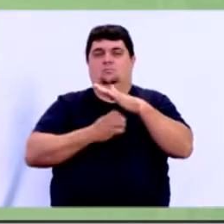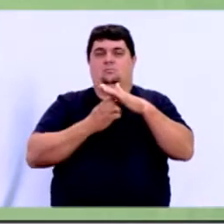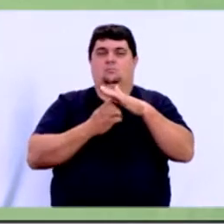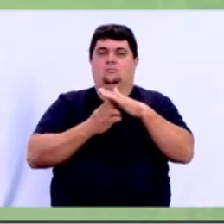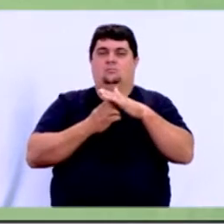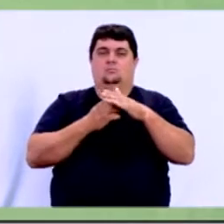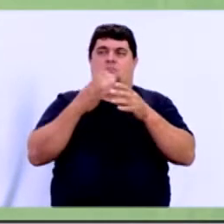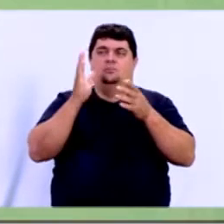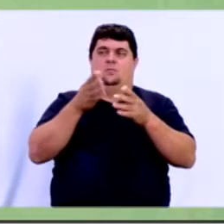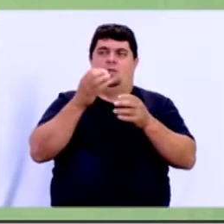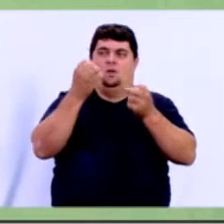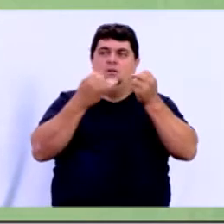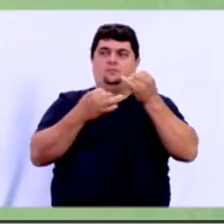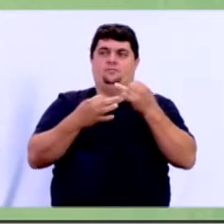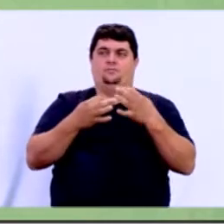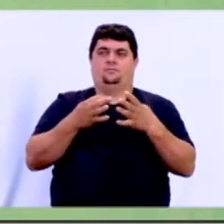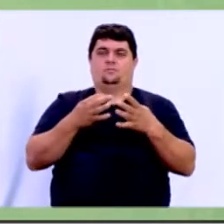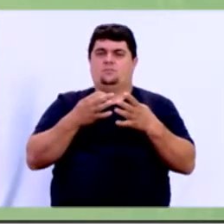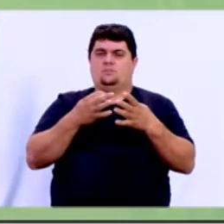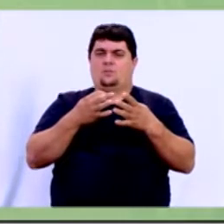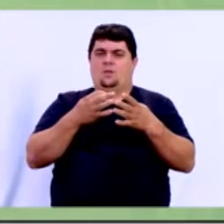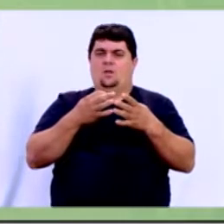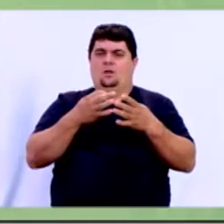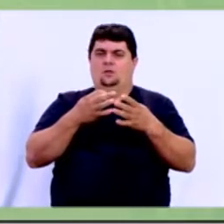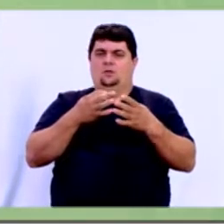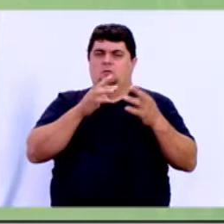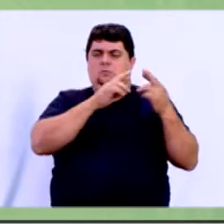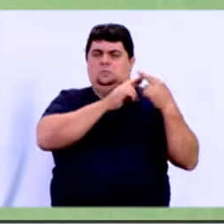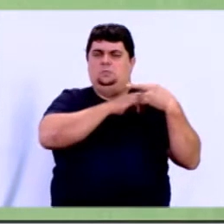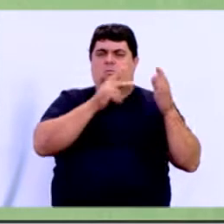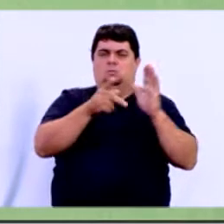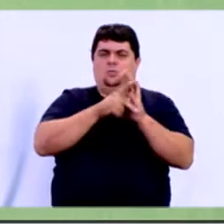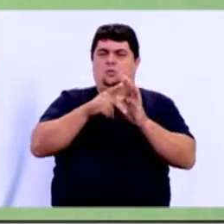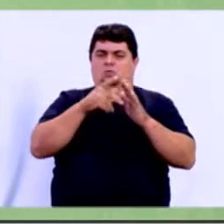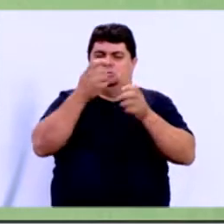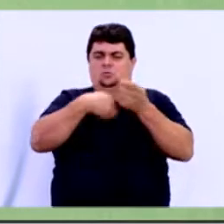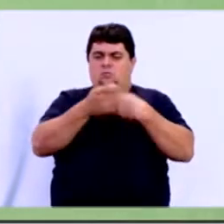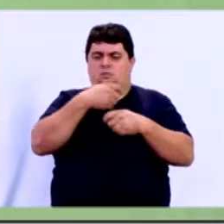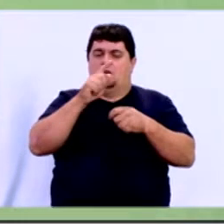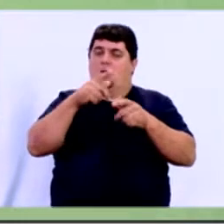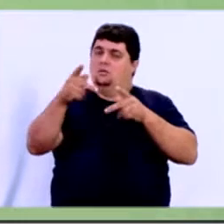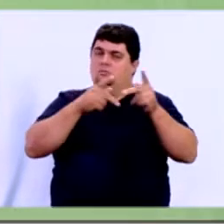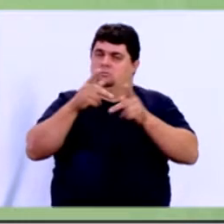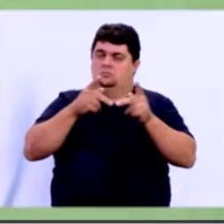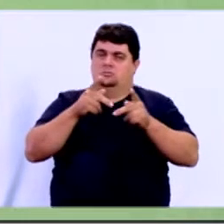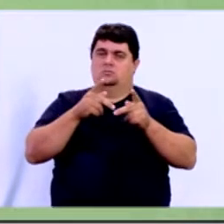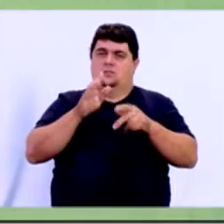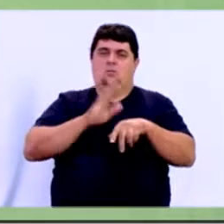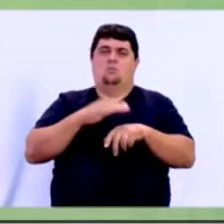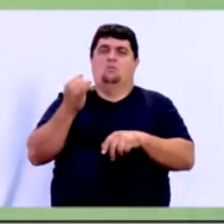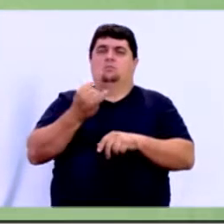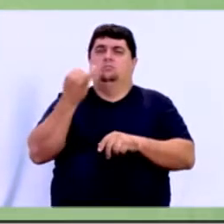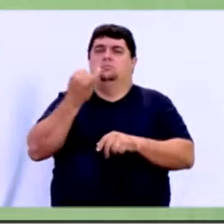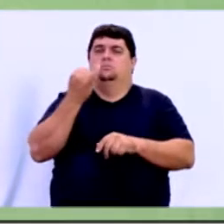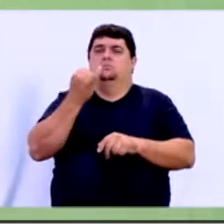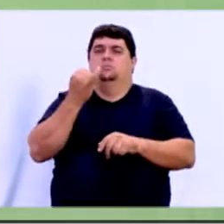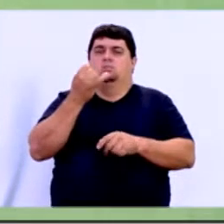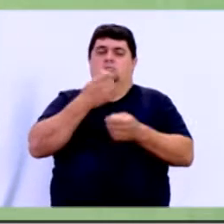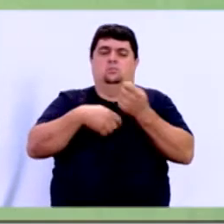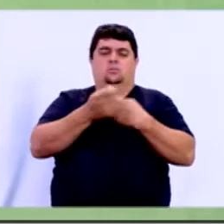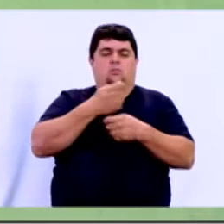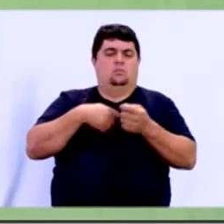Nós falamos que uma das funções do administrador é o planejamento. Né? E digo mais, é uma das mais importantes funções